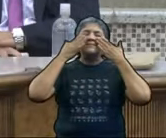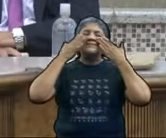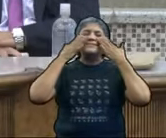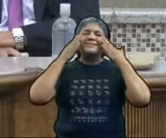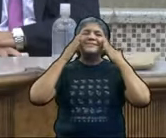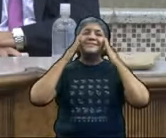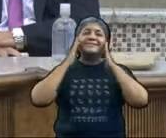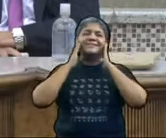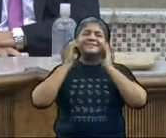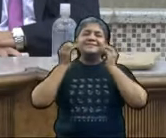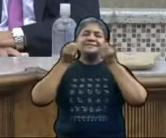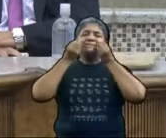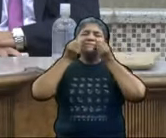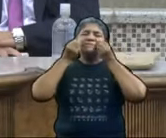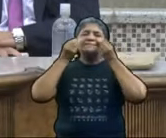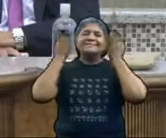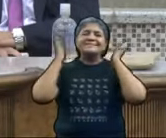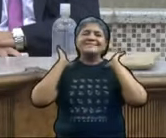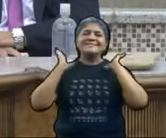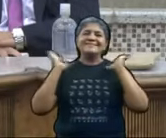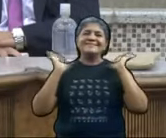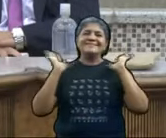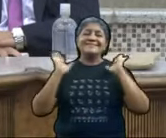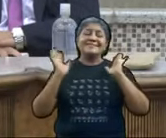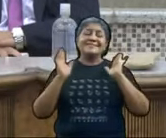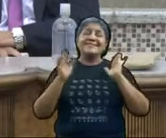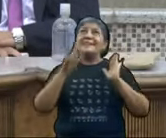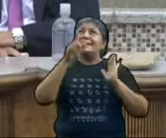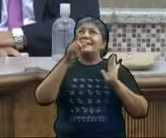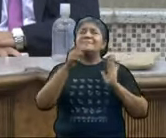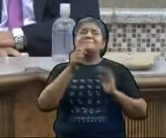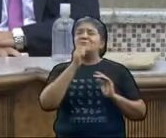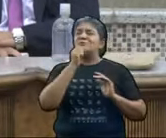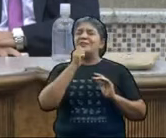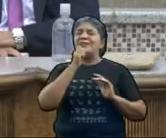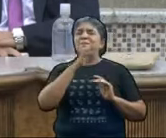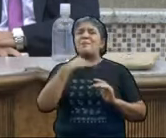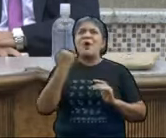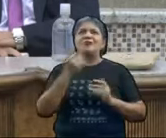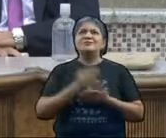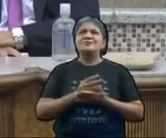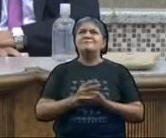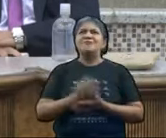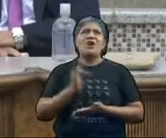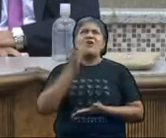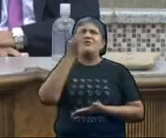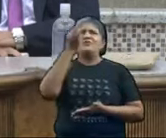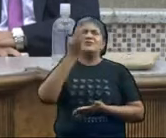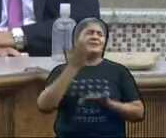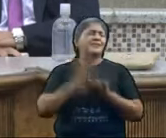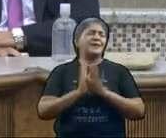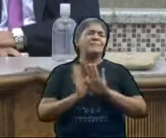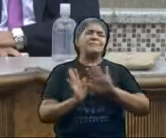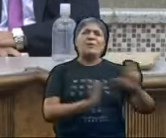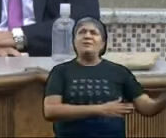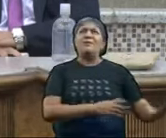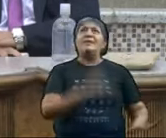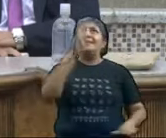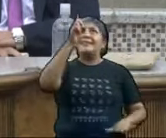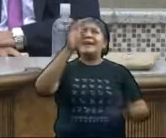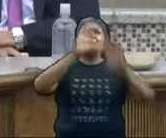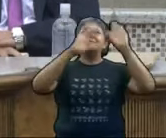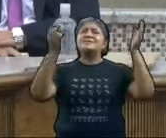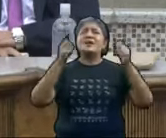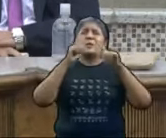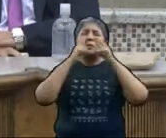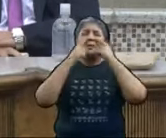e não haverá mais morte, não haverá mais pranto,